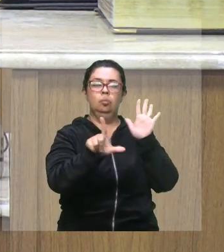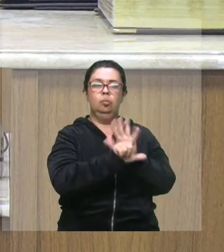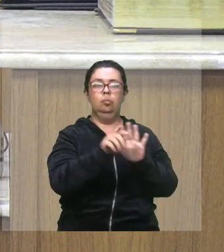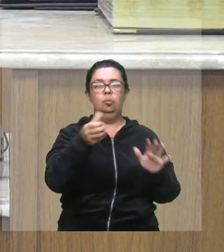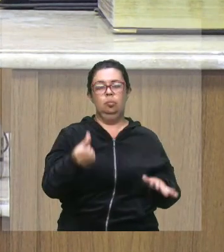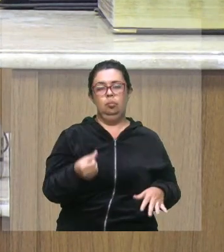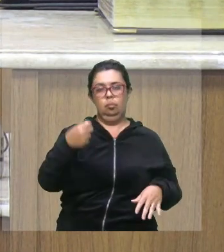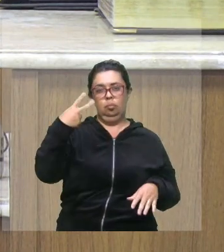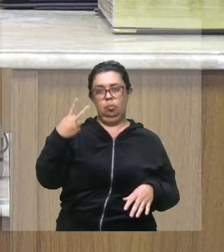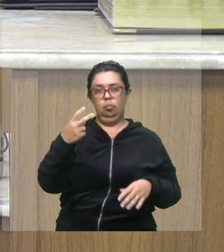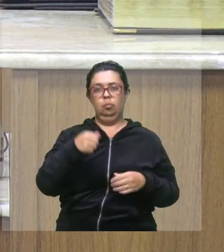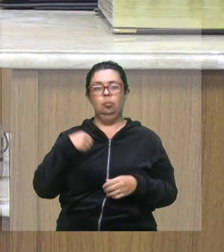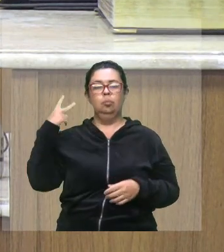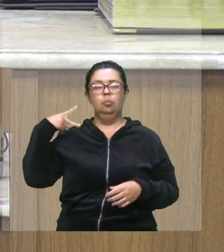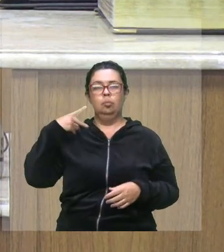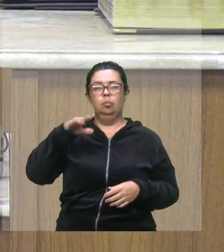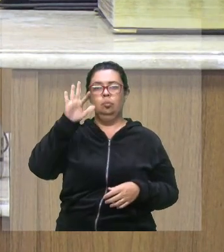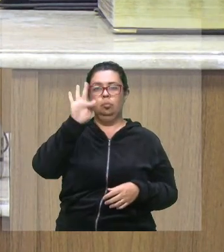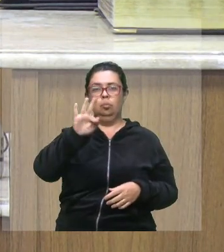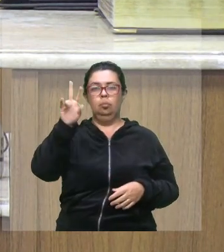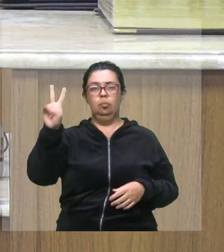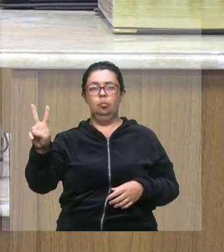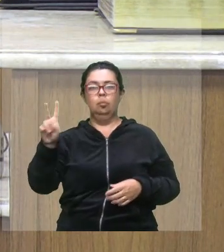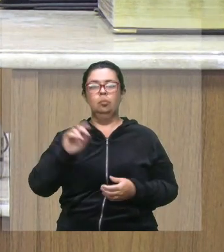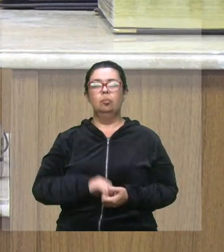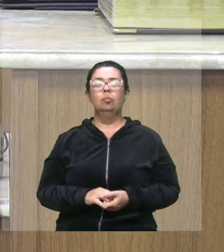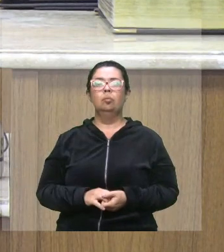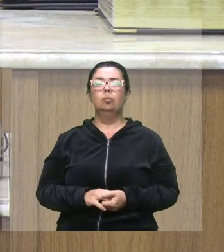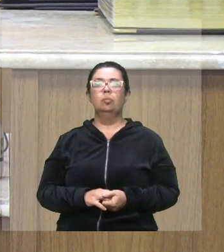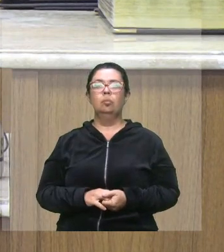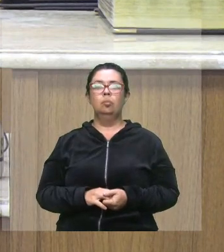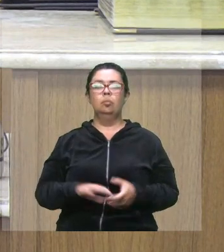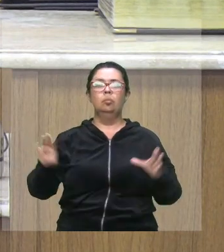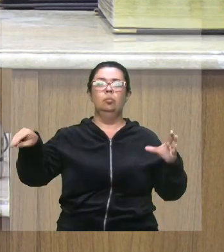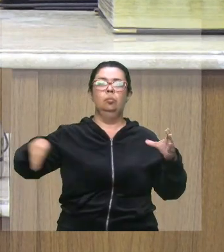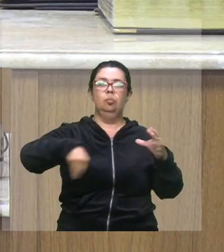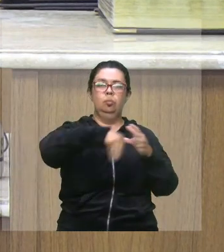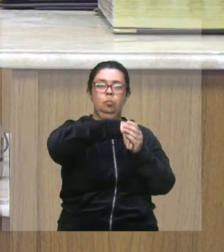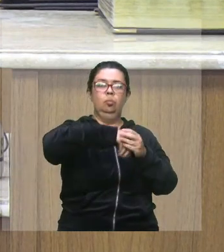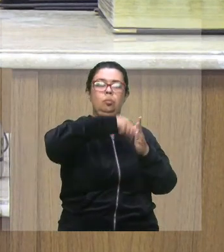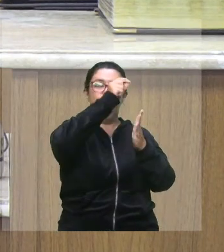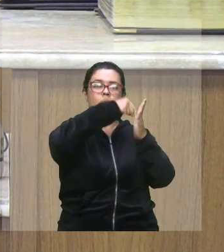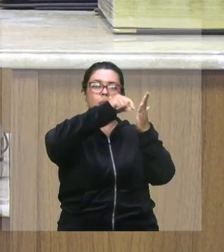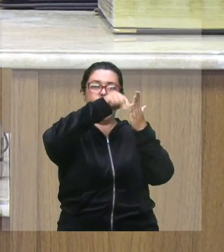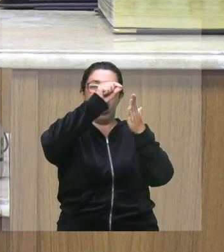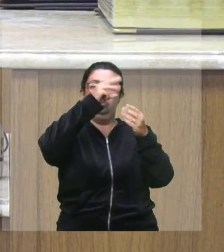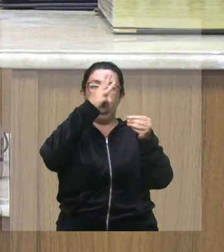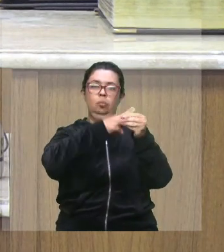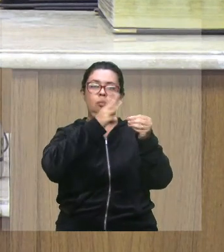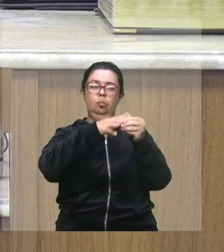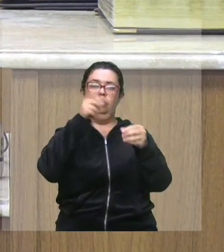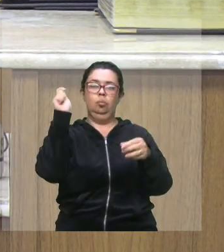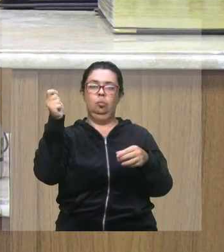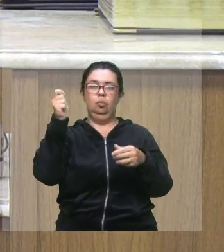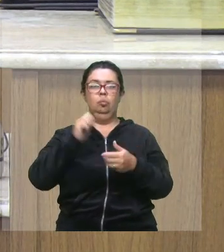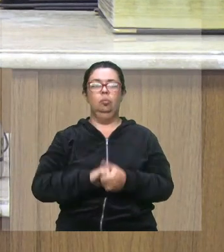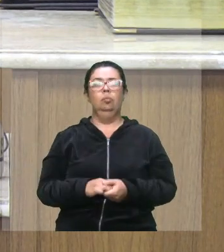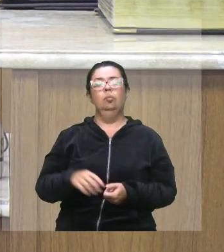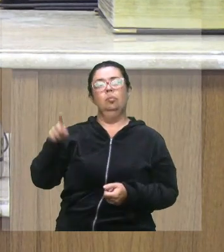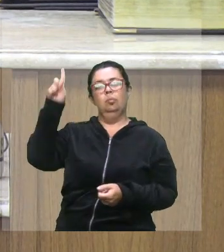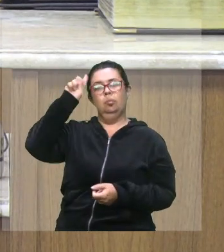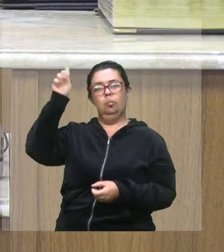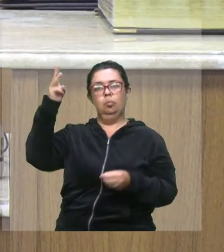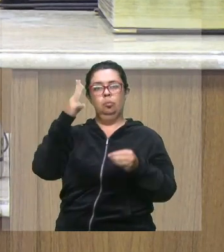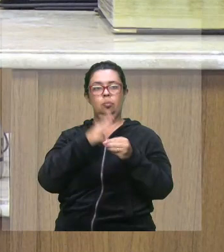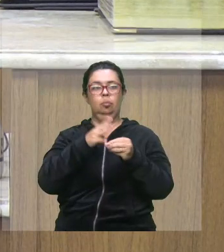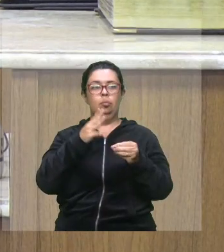62/2024, de autoria do vereador Fernando Vieira, que institui e inclui no calendário oficial do município de Assis o Dia Municipal